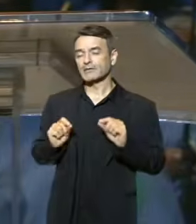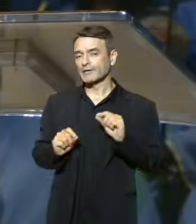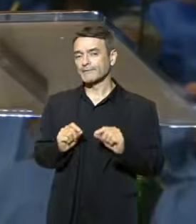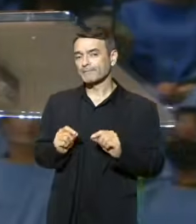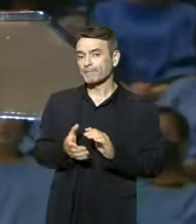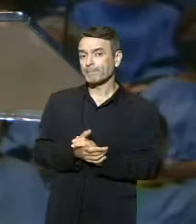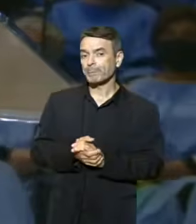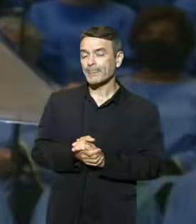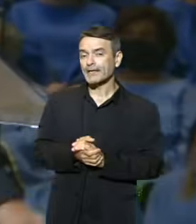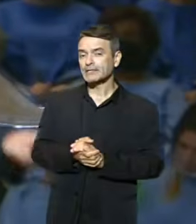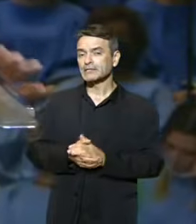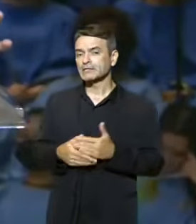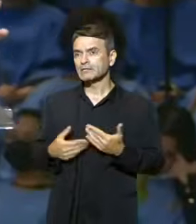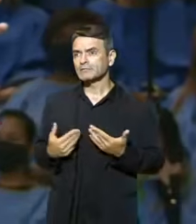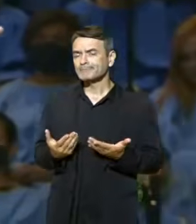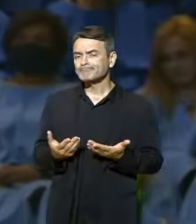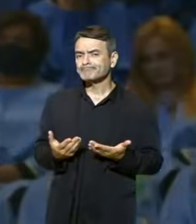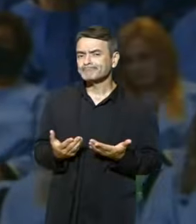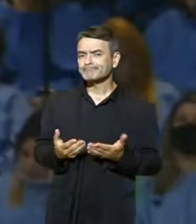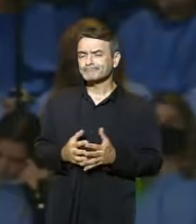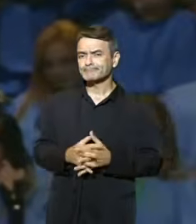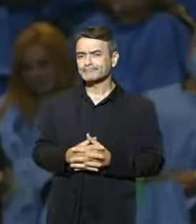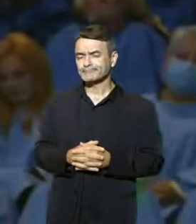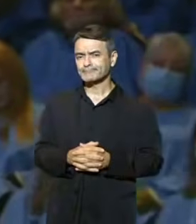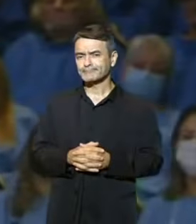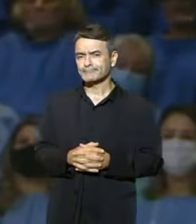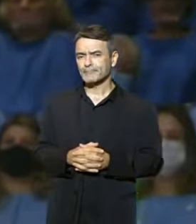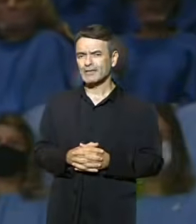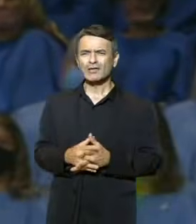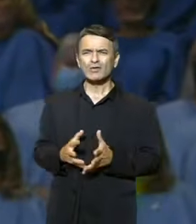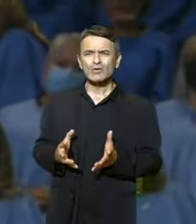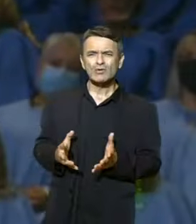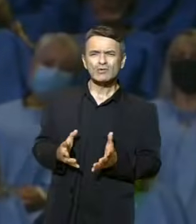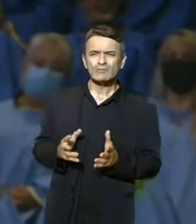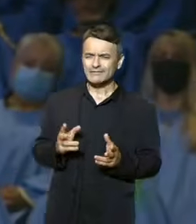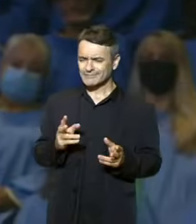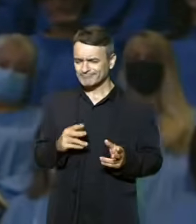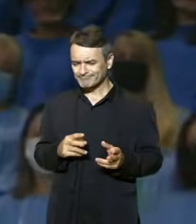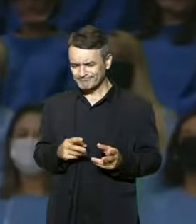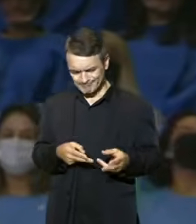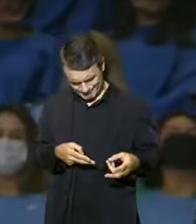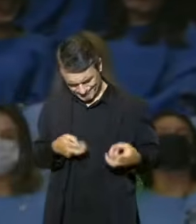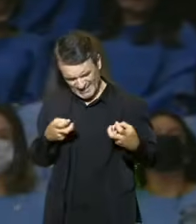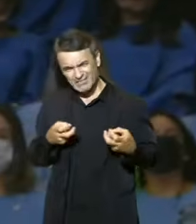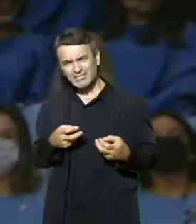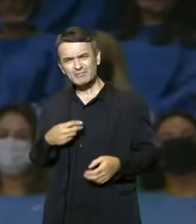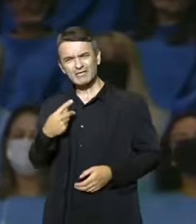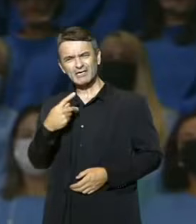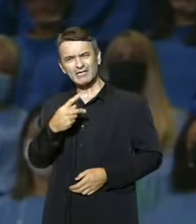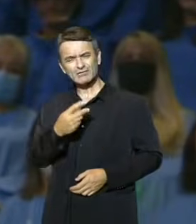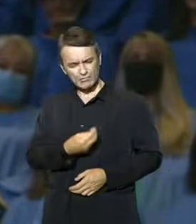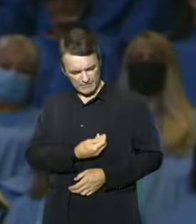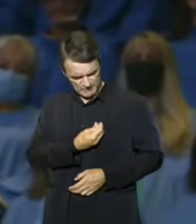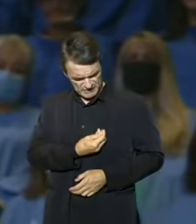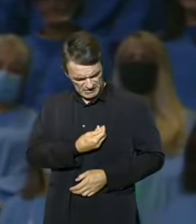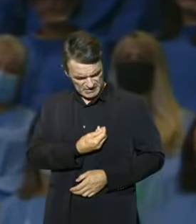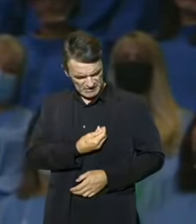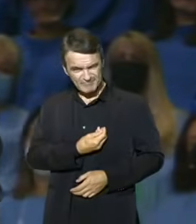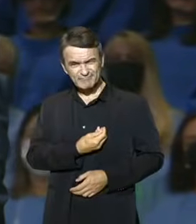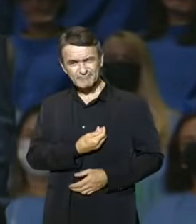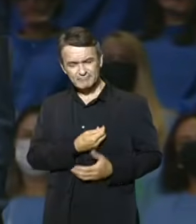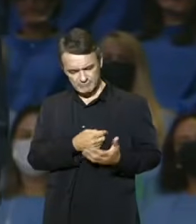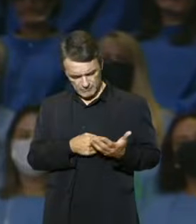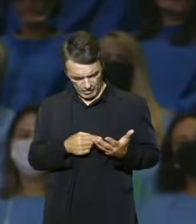isso, que a gente dê uma certa olhada para a nossa vida, e a gente